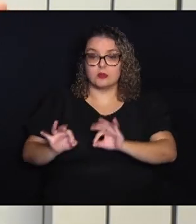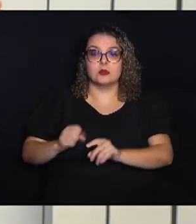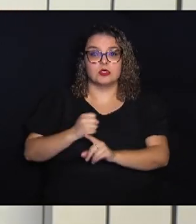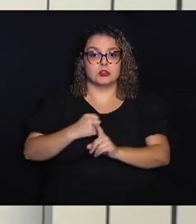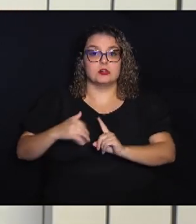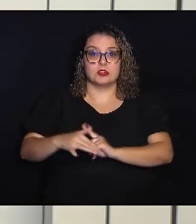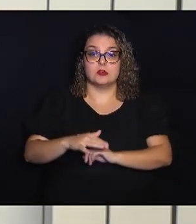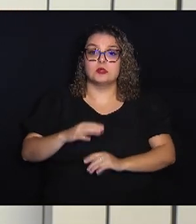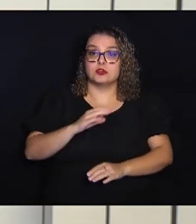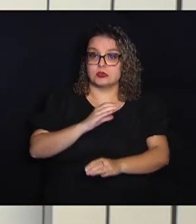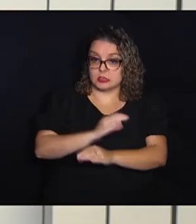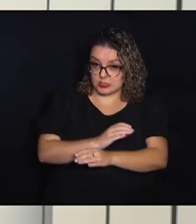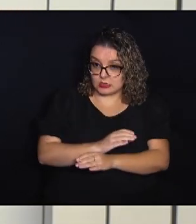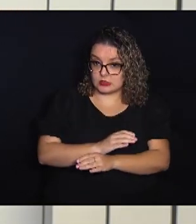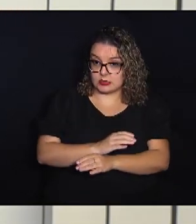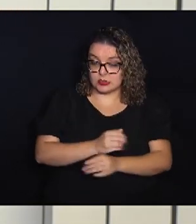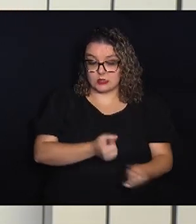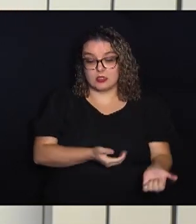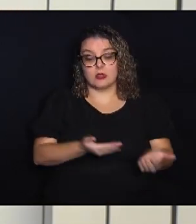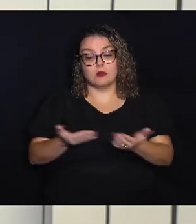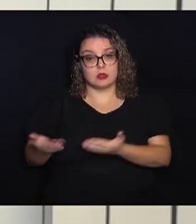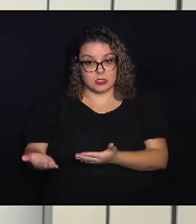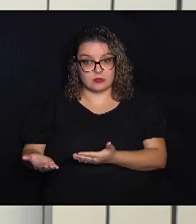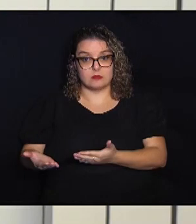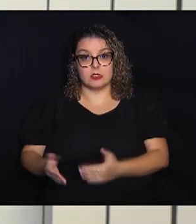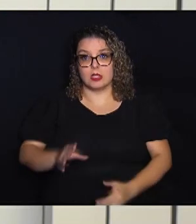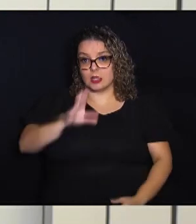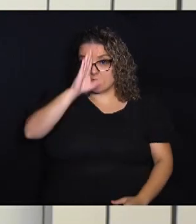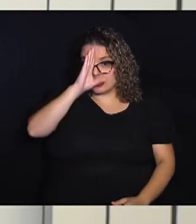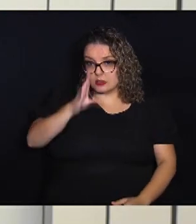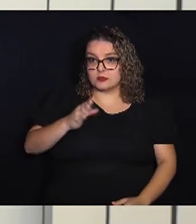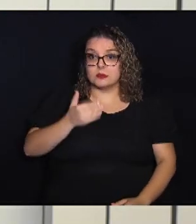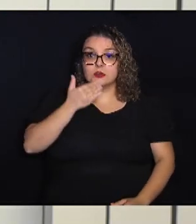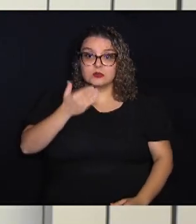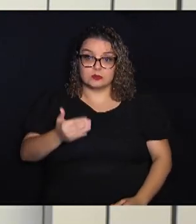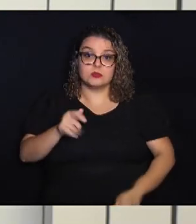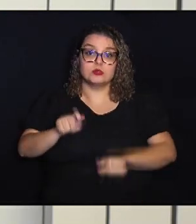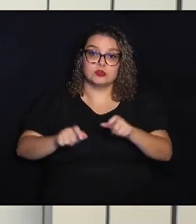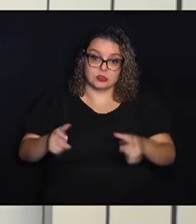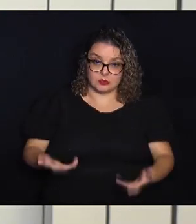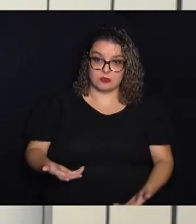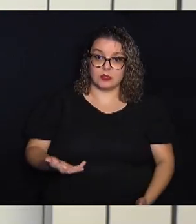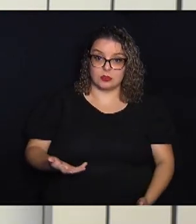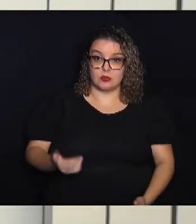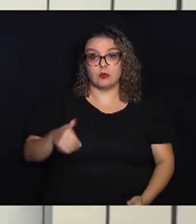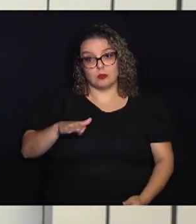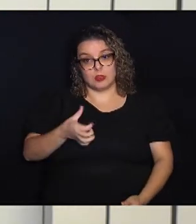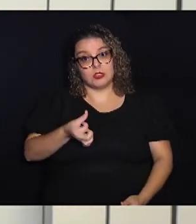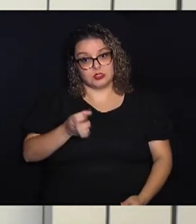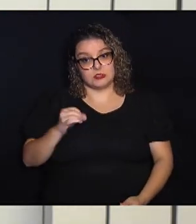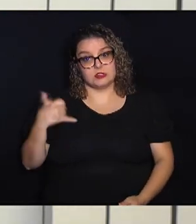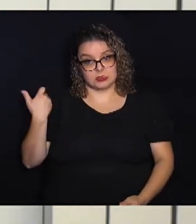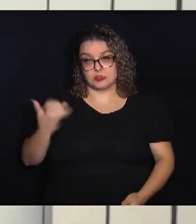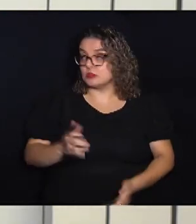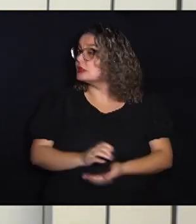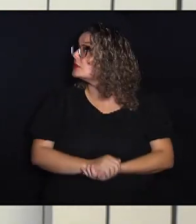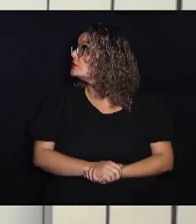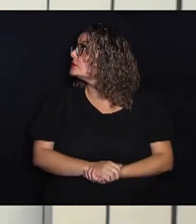sociedade civil que apresentaram as principais demandas das pessoas com mais de 60 anos.